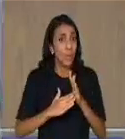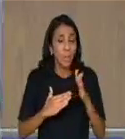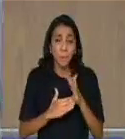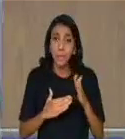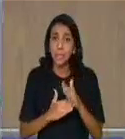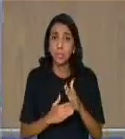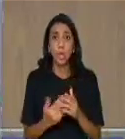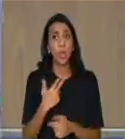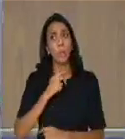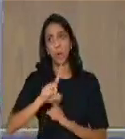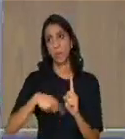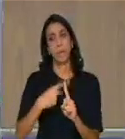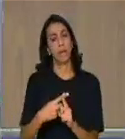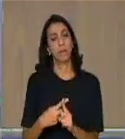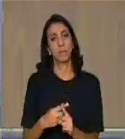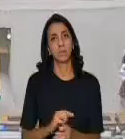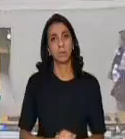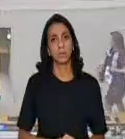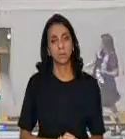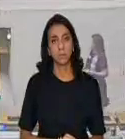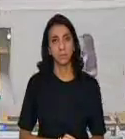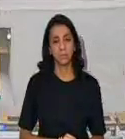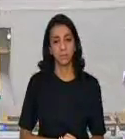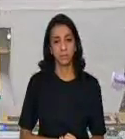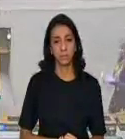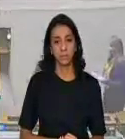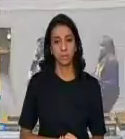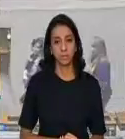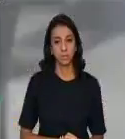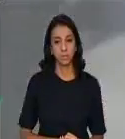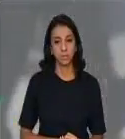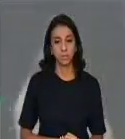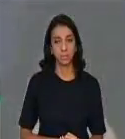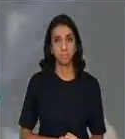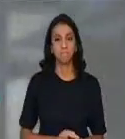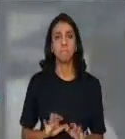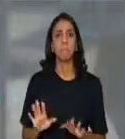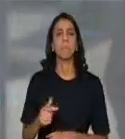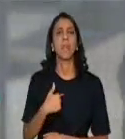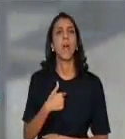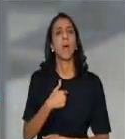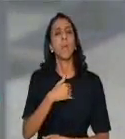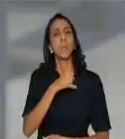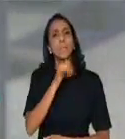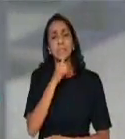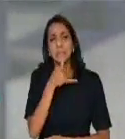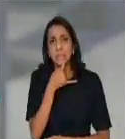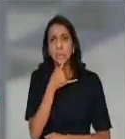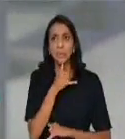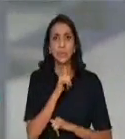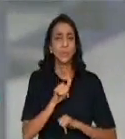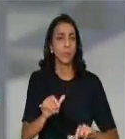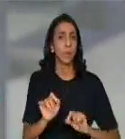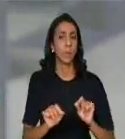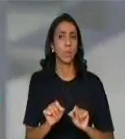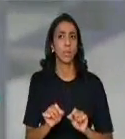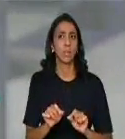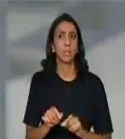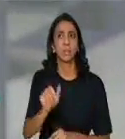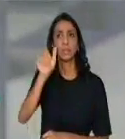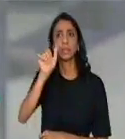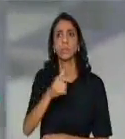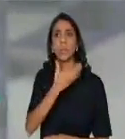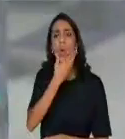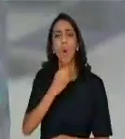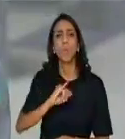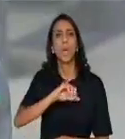improrrogável, não posso prorrogar. Edmilson agora. Presidente, com muita tristeza, anuncio o falecimento do